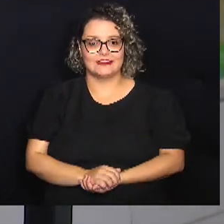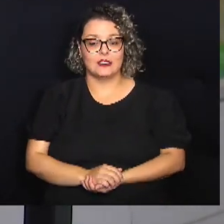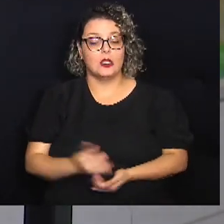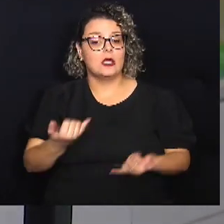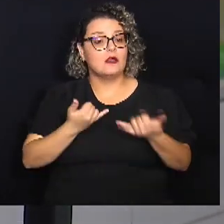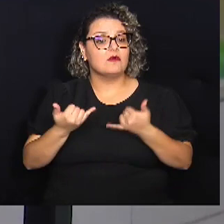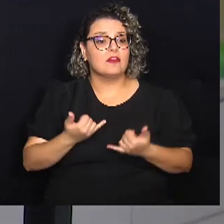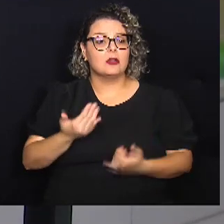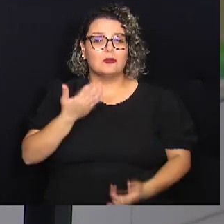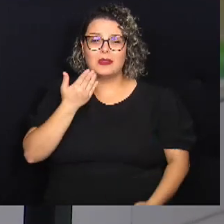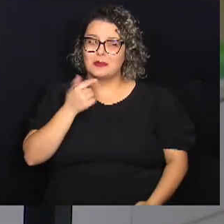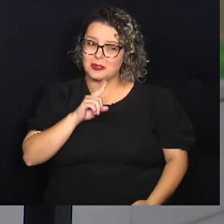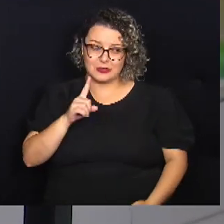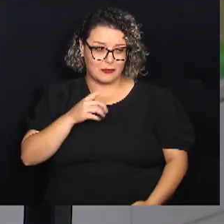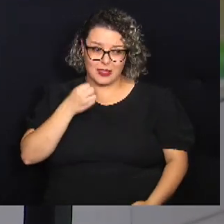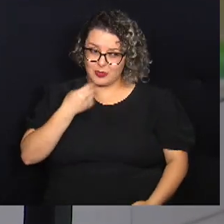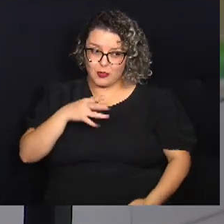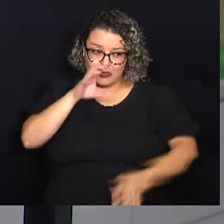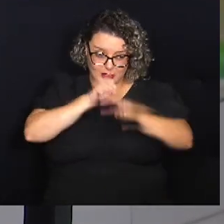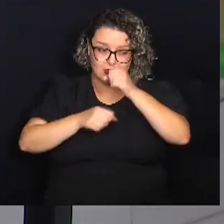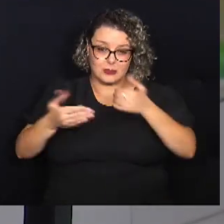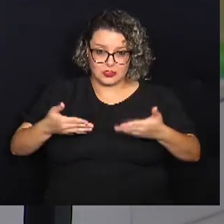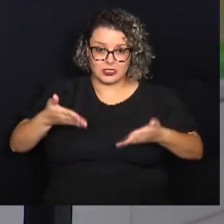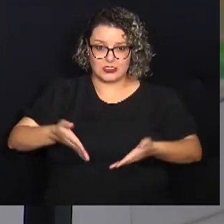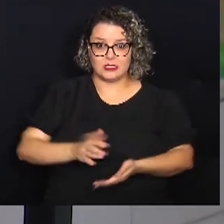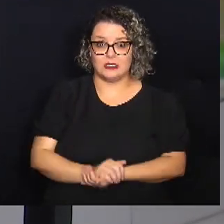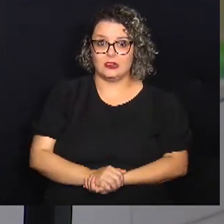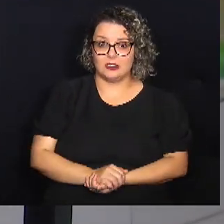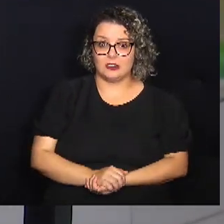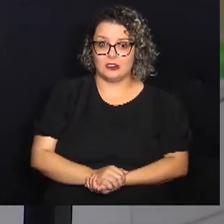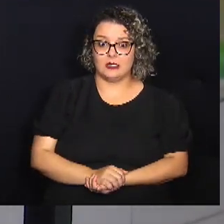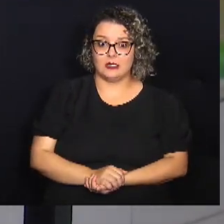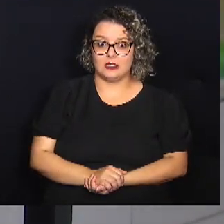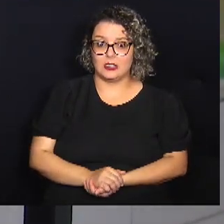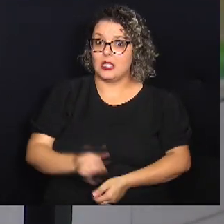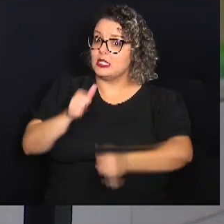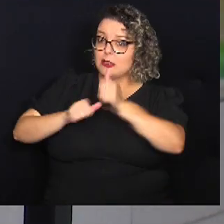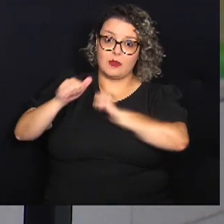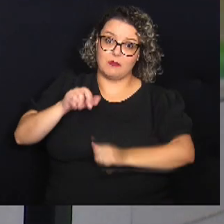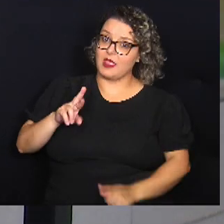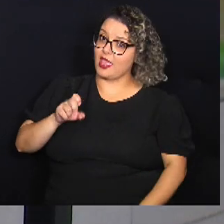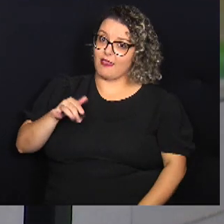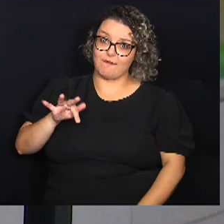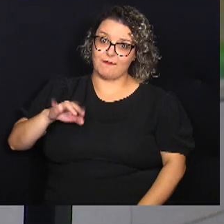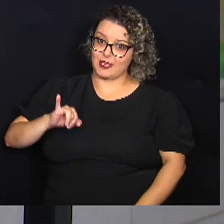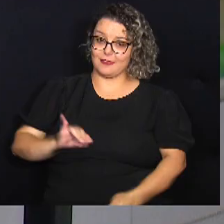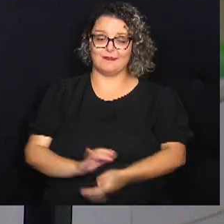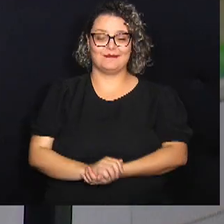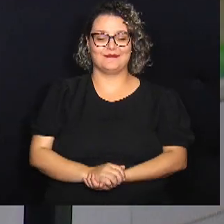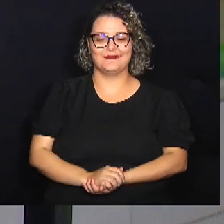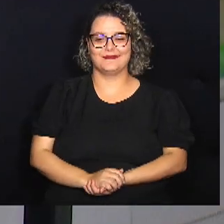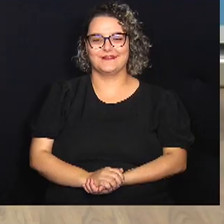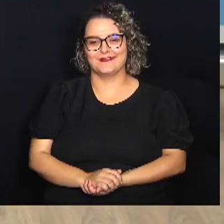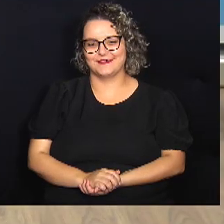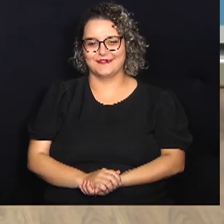que não é legal comer, que você aprendeu hoje aqui. Não beber refrigerante.